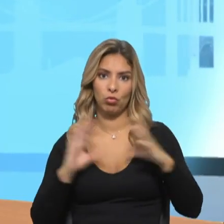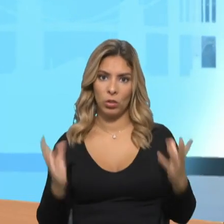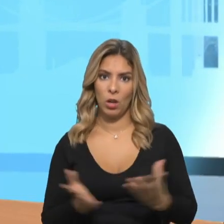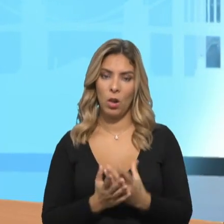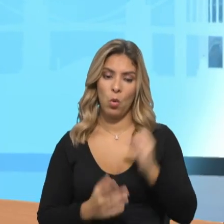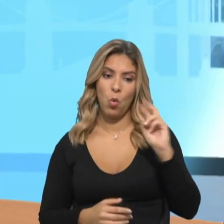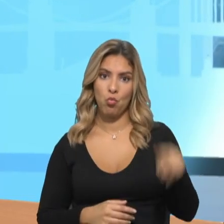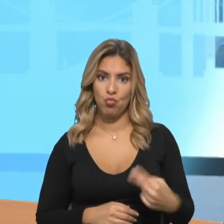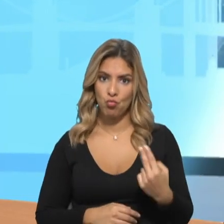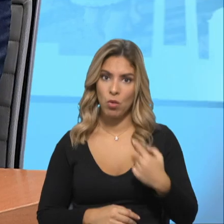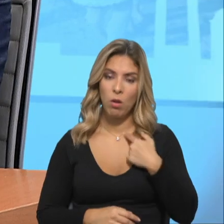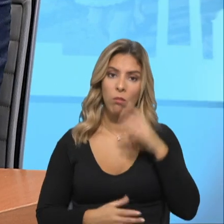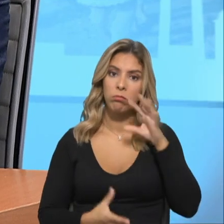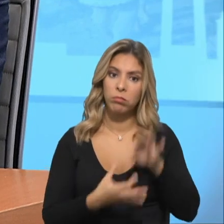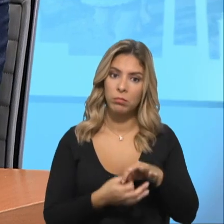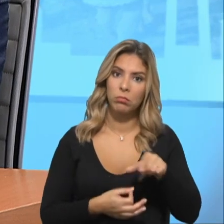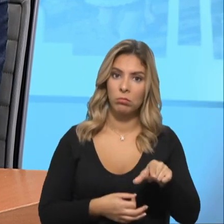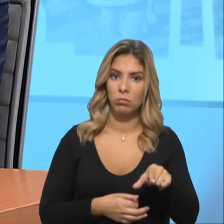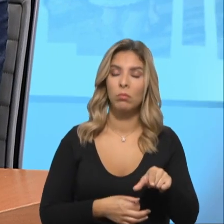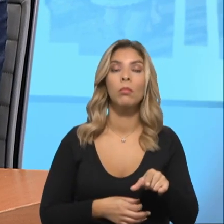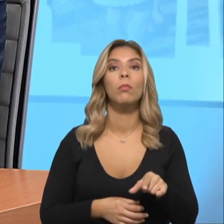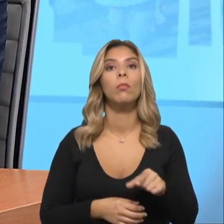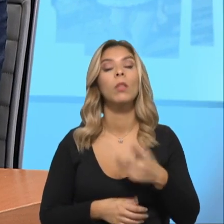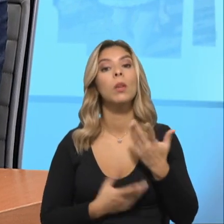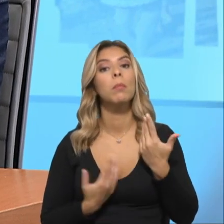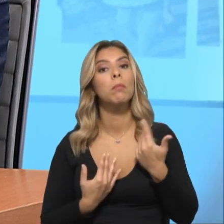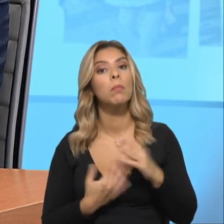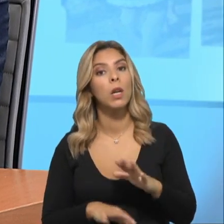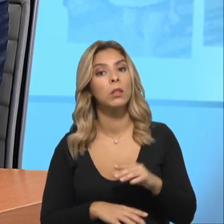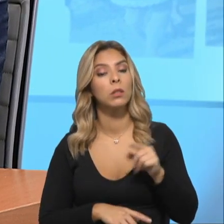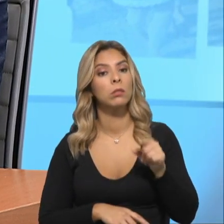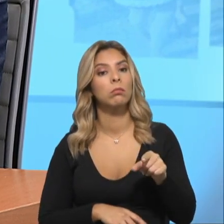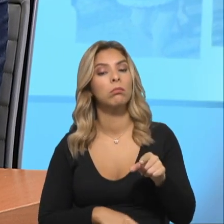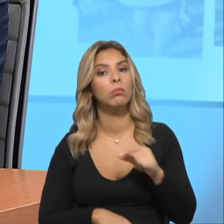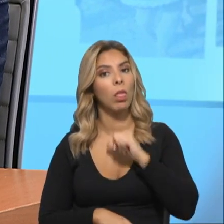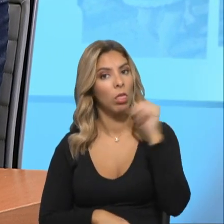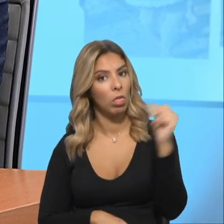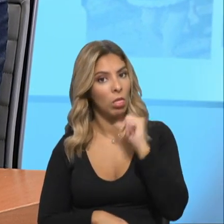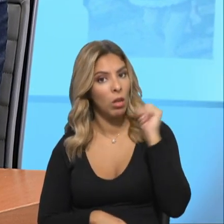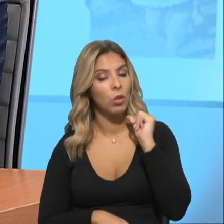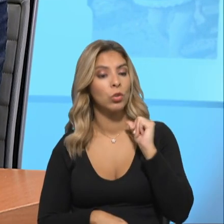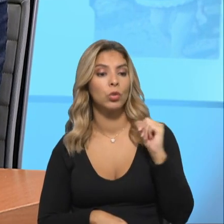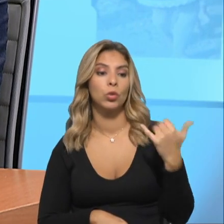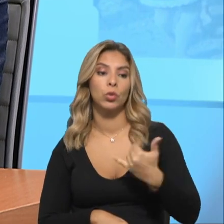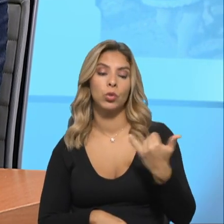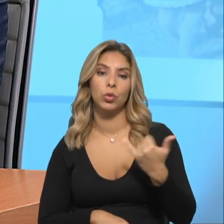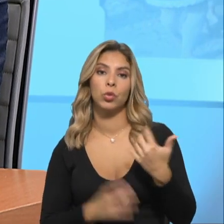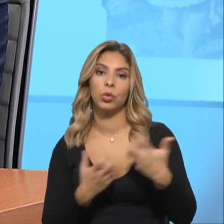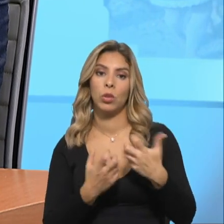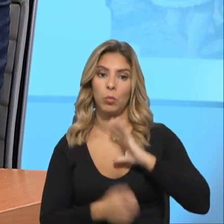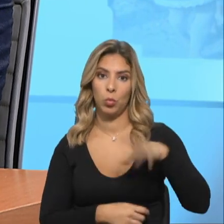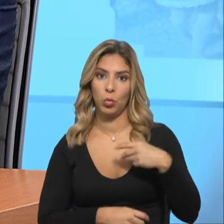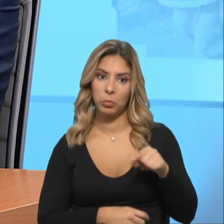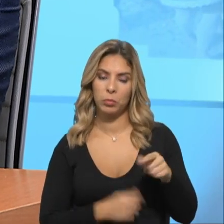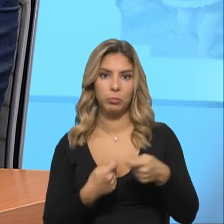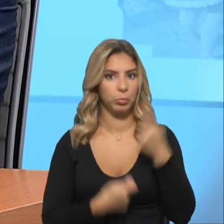resolver em relação a um novo arranjo do Conselho de Segurança. Efetivamente é uma arquitetura que vem da Segunda Guerra Mundial e que muitos dizem